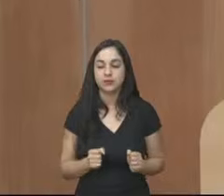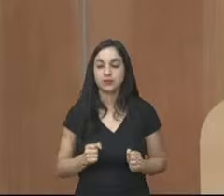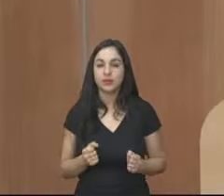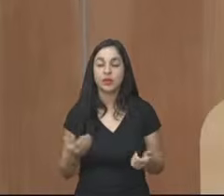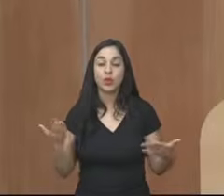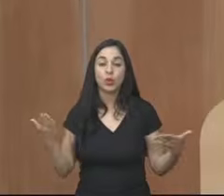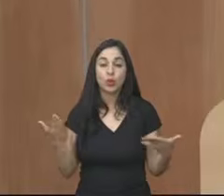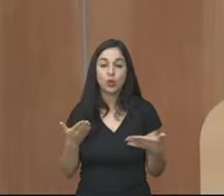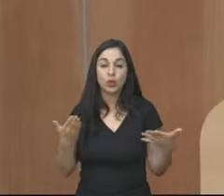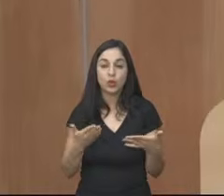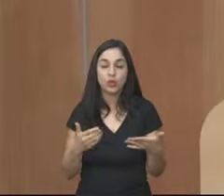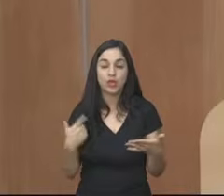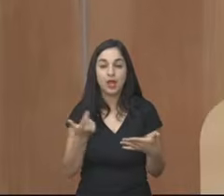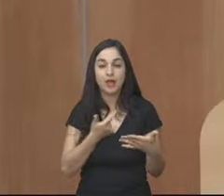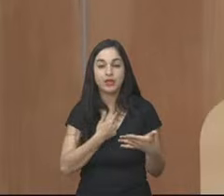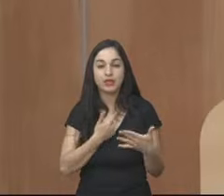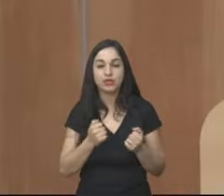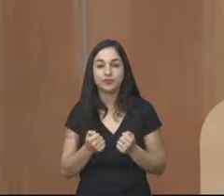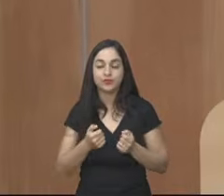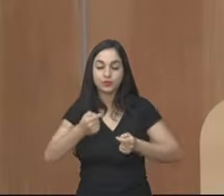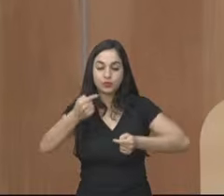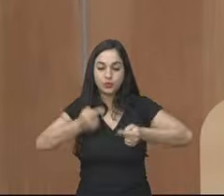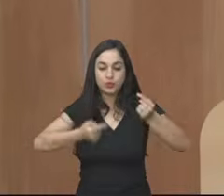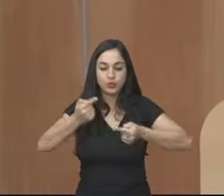hoje nós vamos discutir